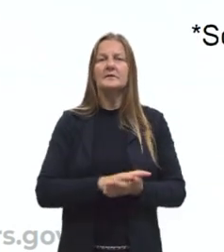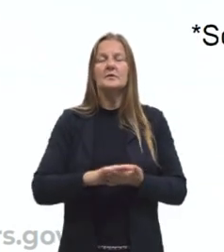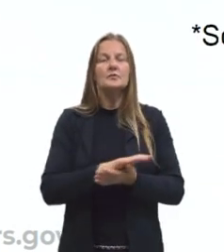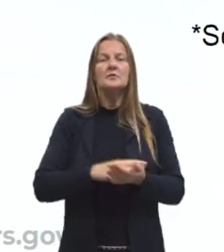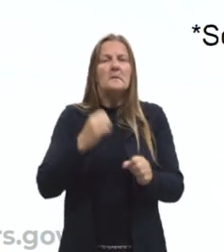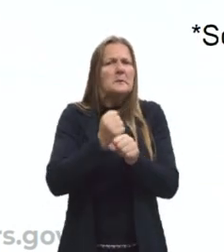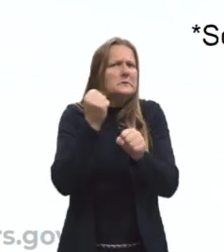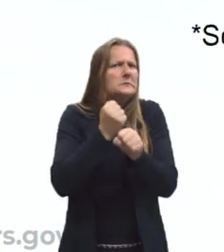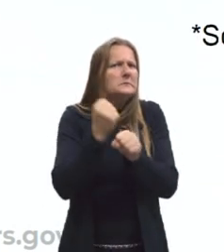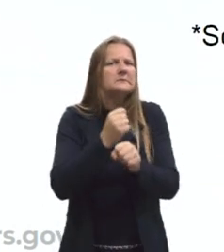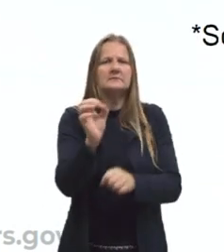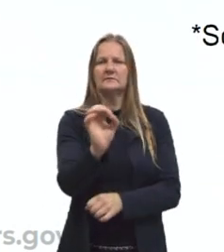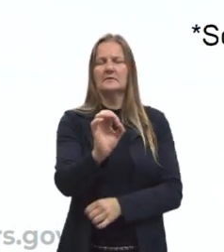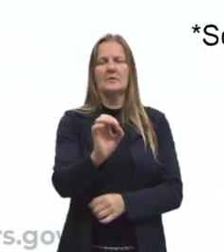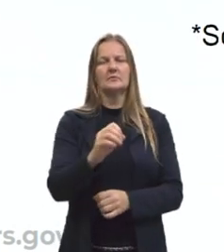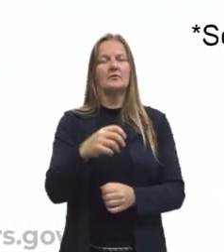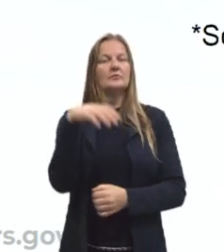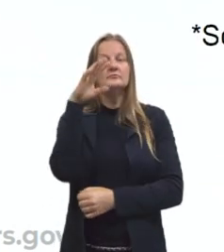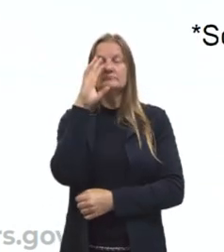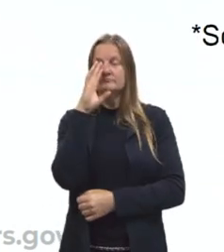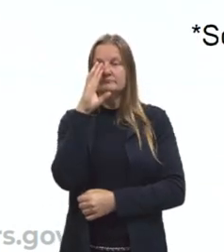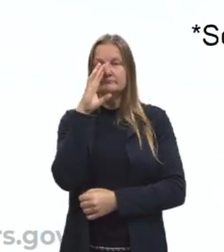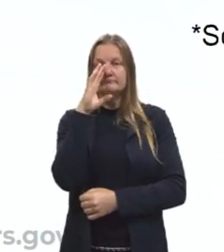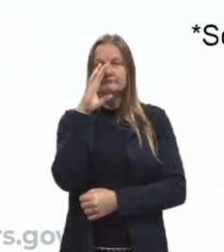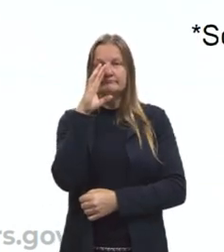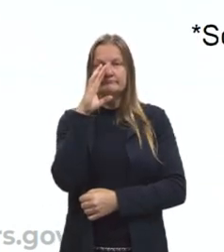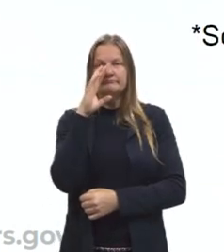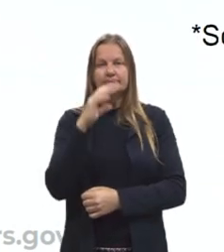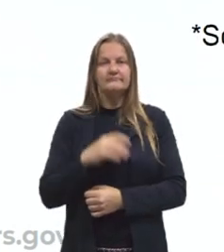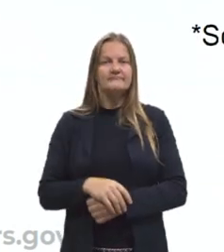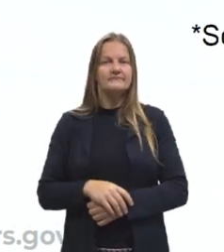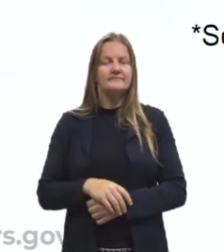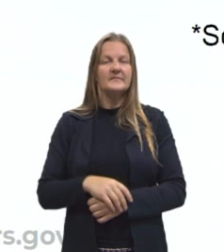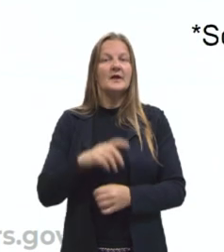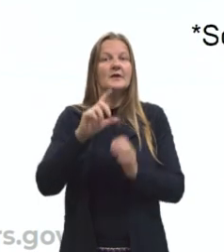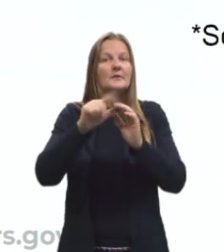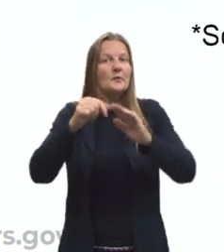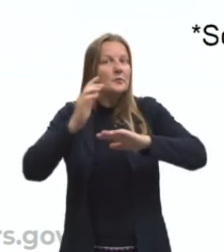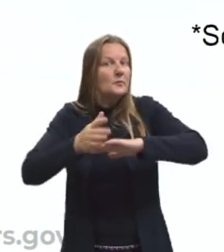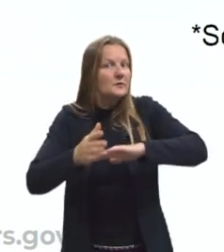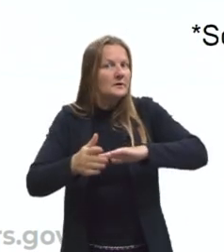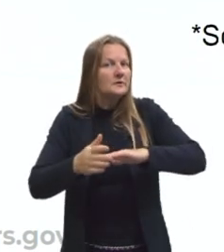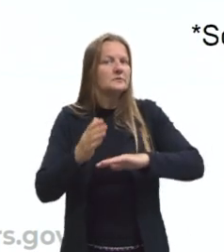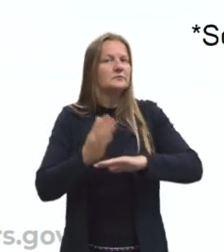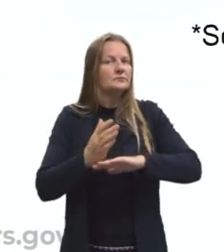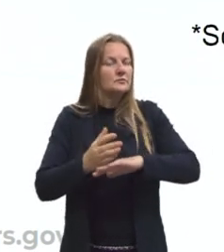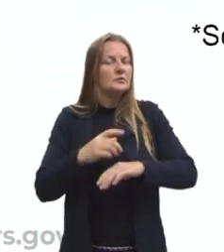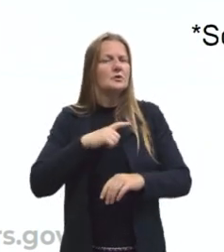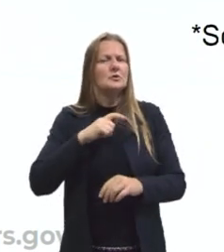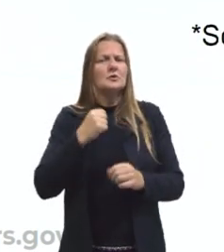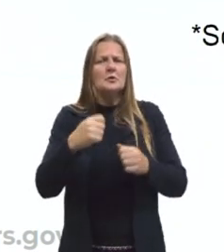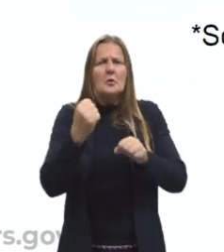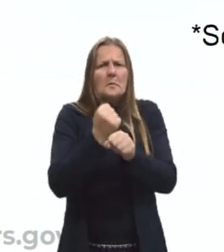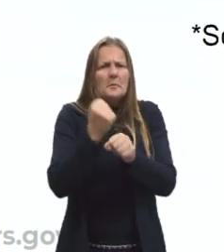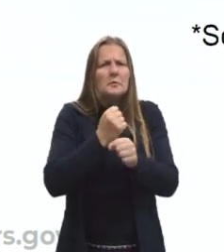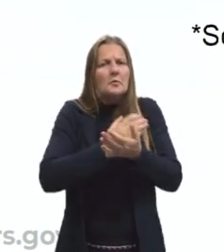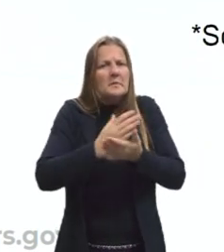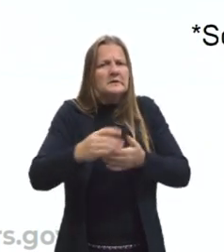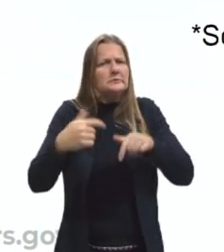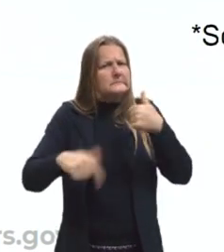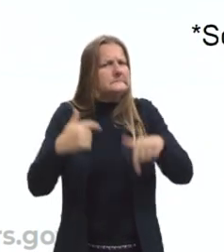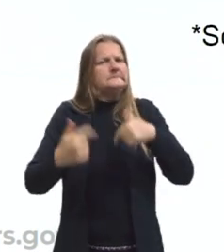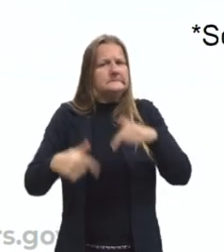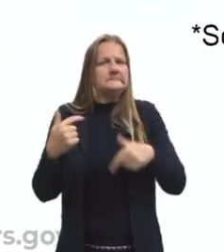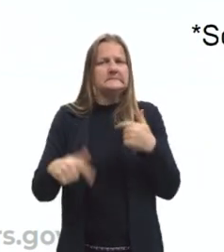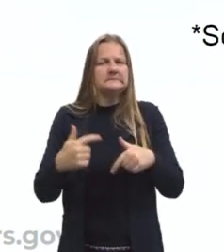muita produção era mais algo contemplativo é com a idade moderna né do prevê né A idade moderna